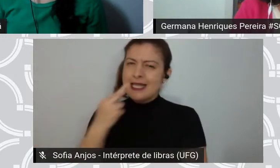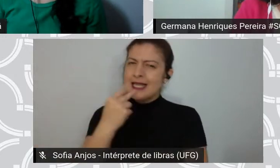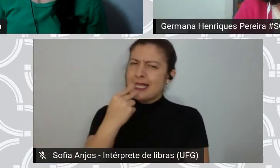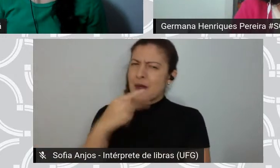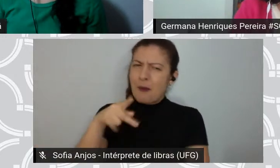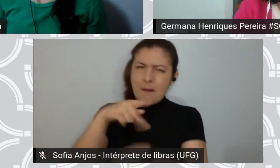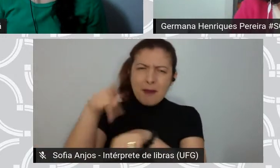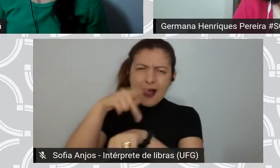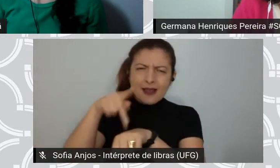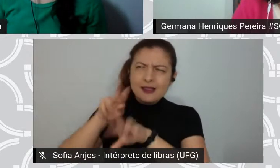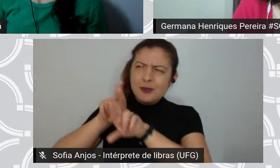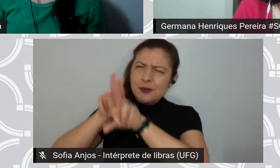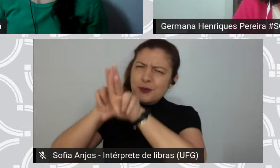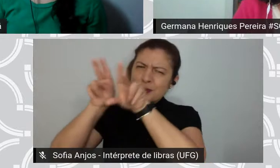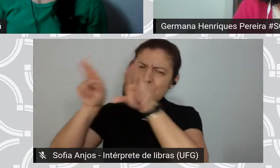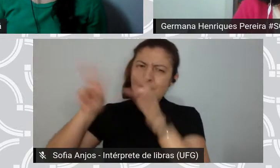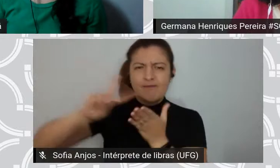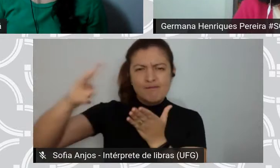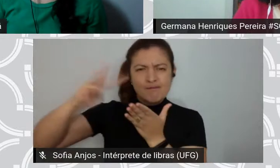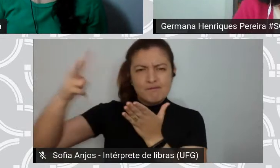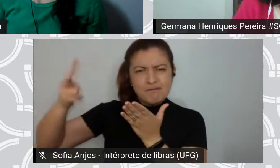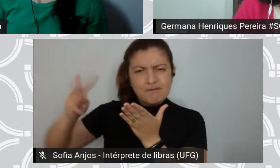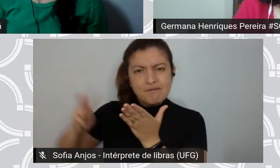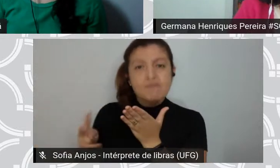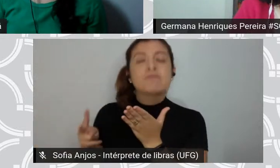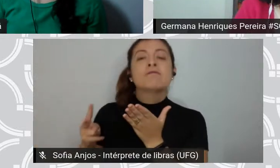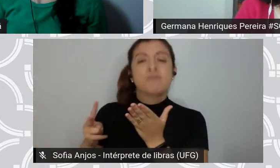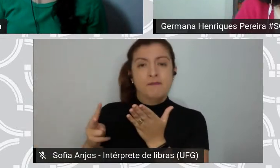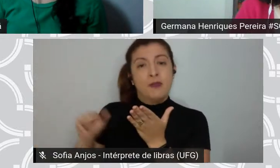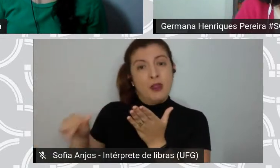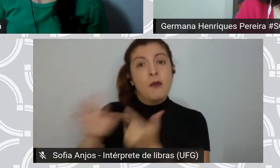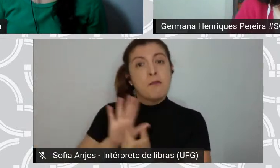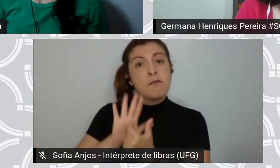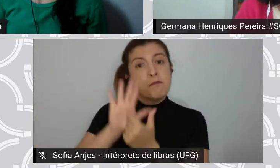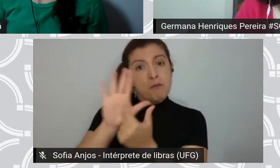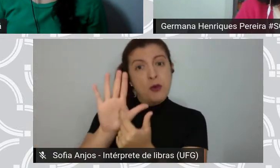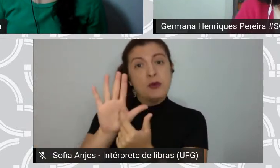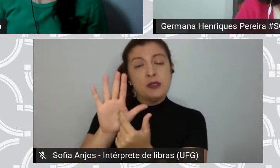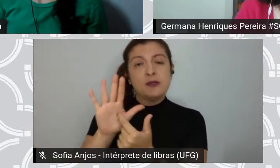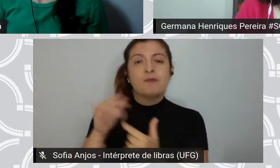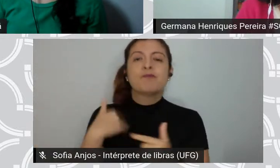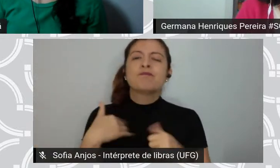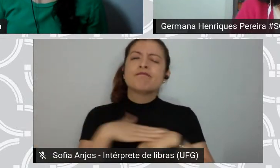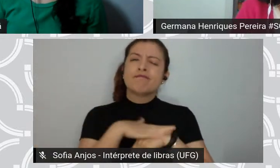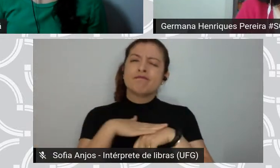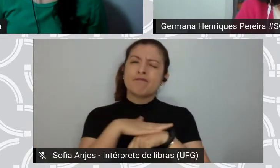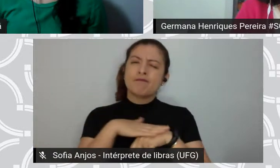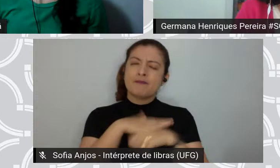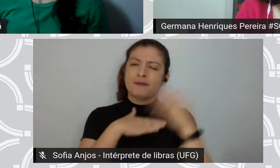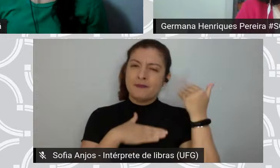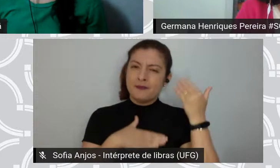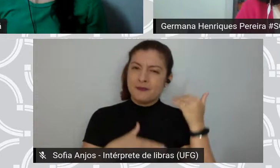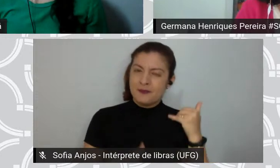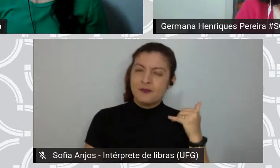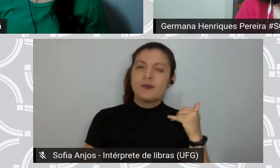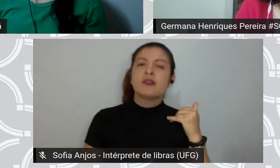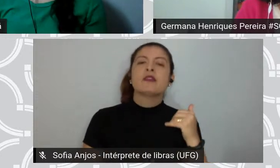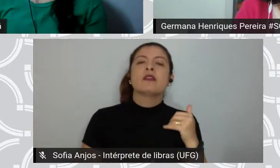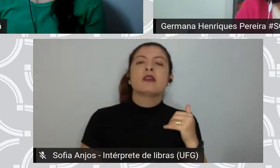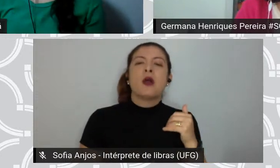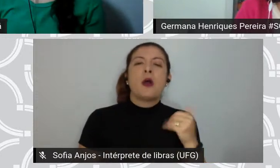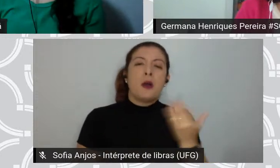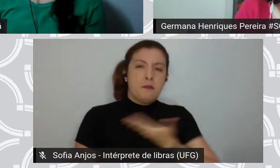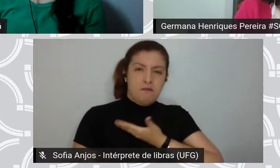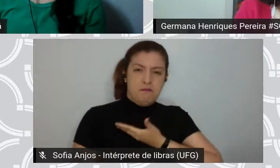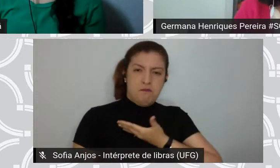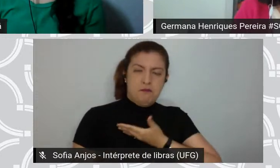mostra isso, né? Eu, conversando com o José Lambert sobre esse fenômeno da tradução das obras da Carolina de Jesus,